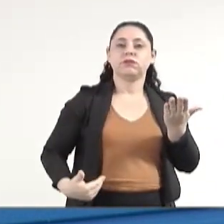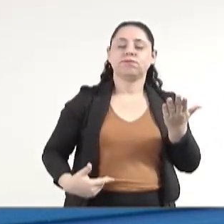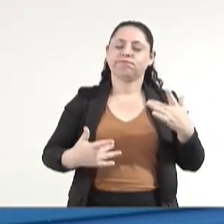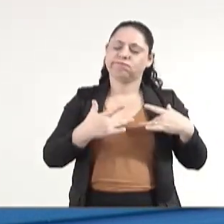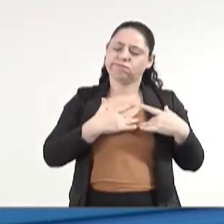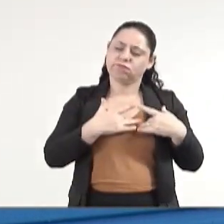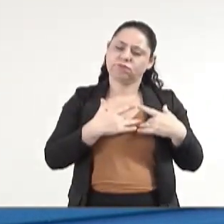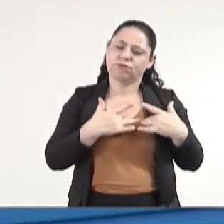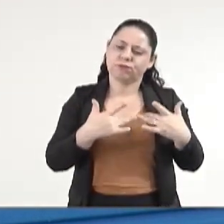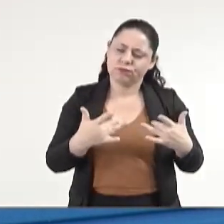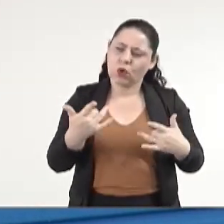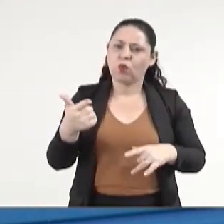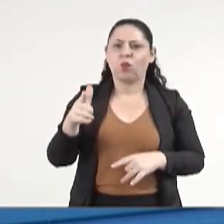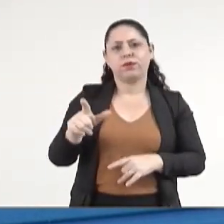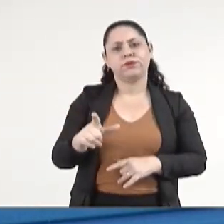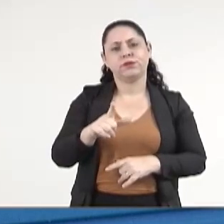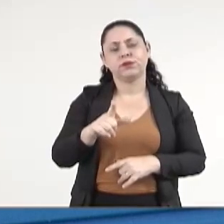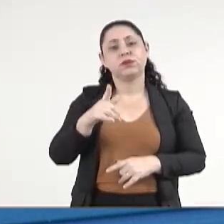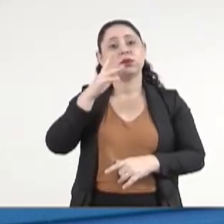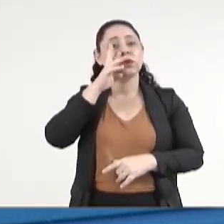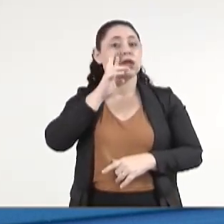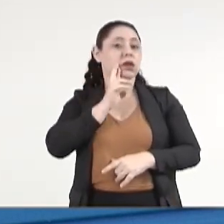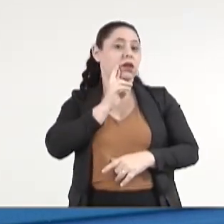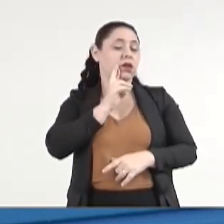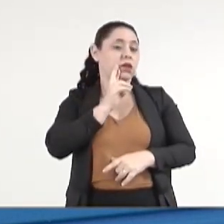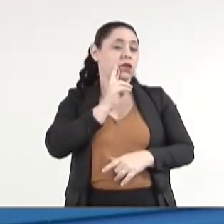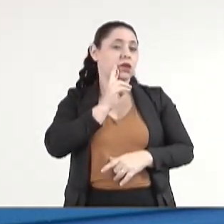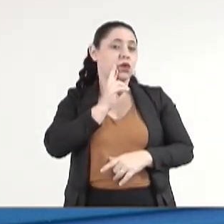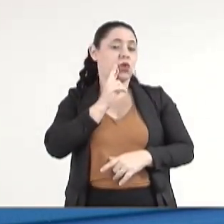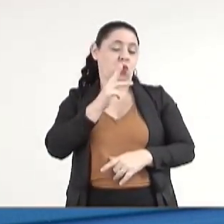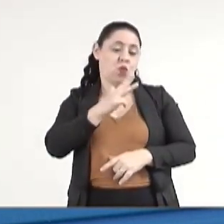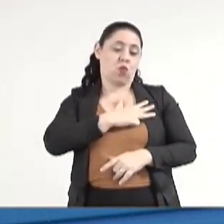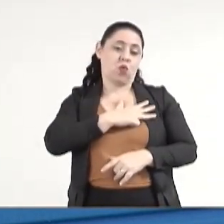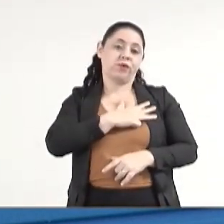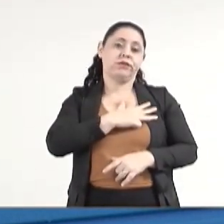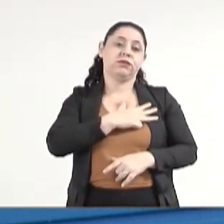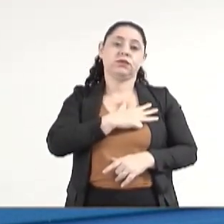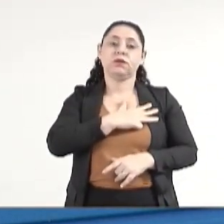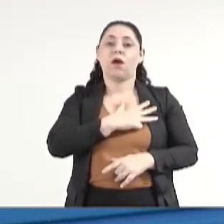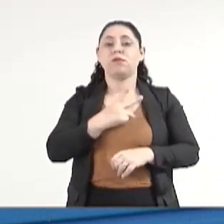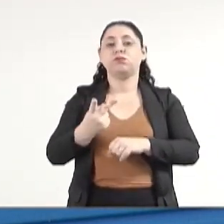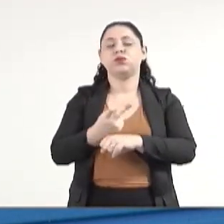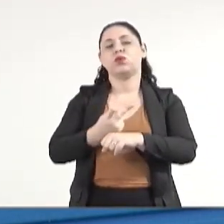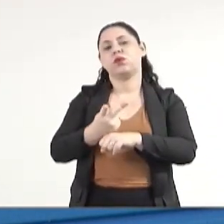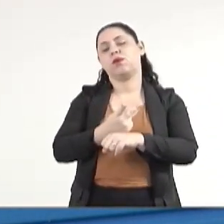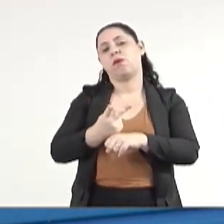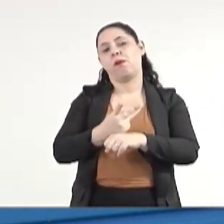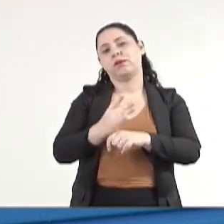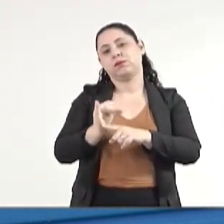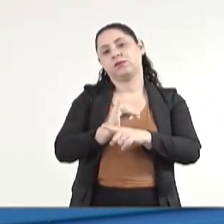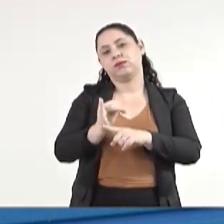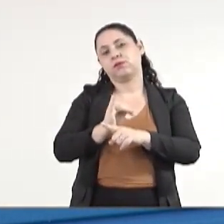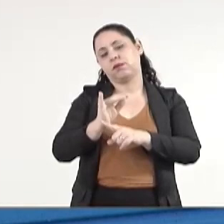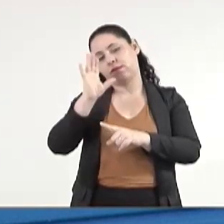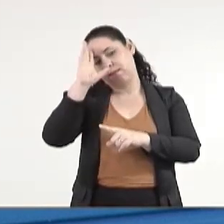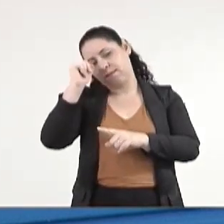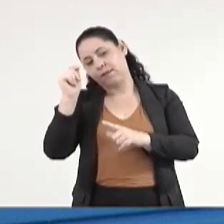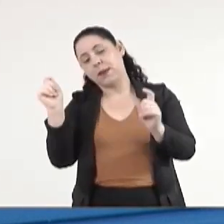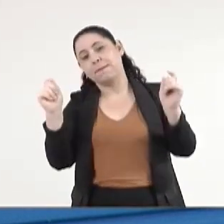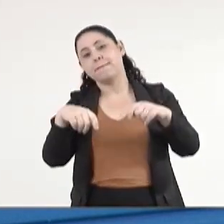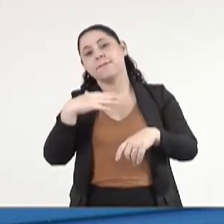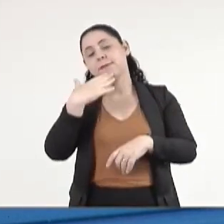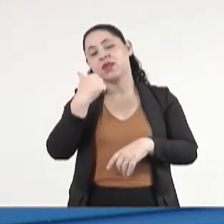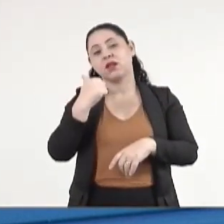a sensibilidade, mais uma vez, do governo Rieder, do governo Lula, em buscar mecanismo que seja capaz